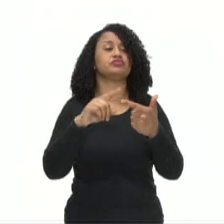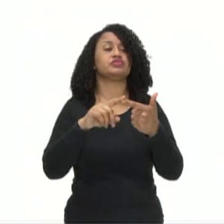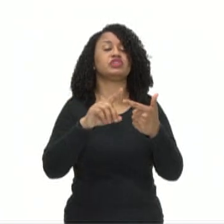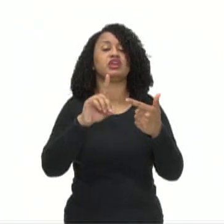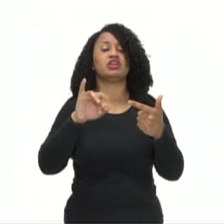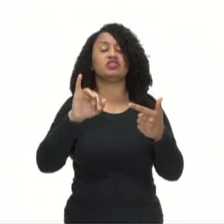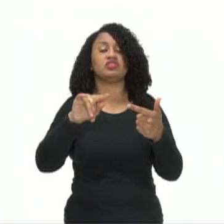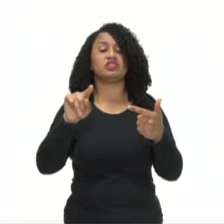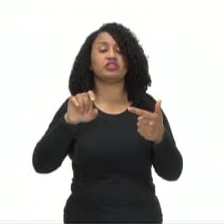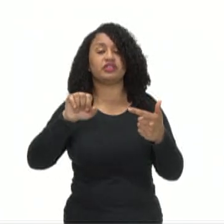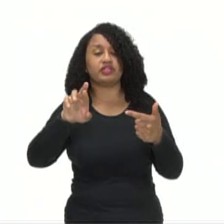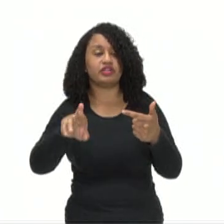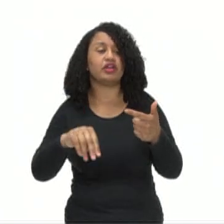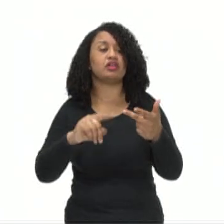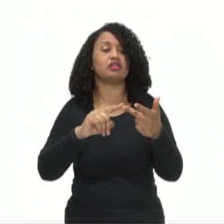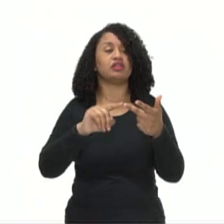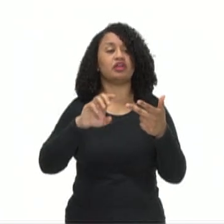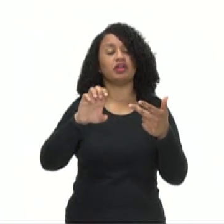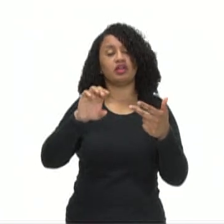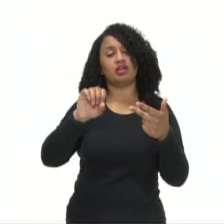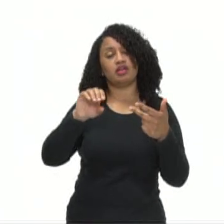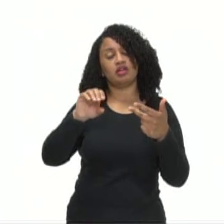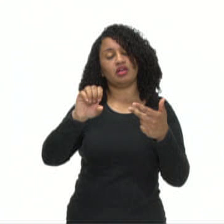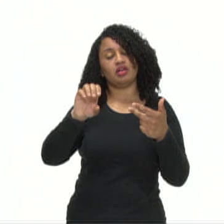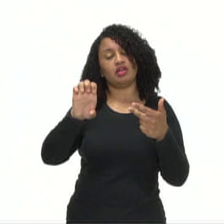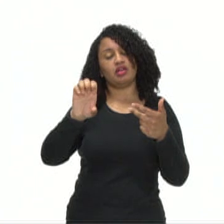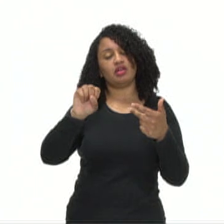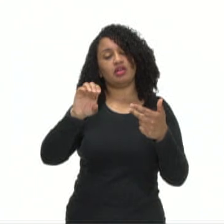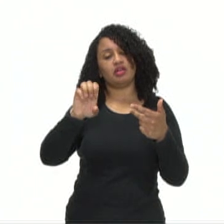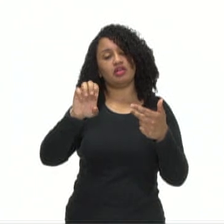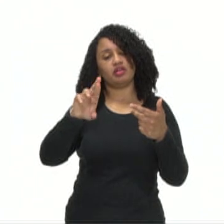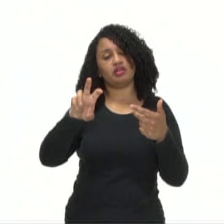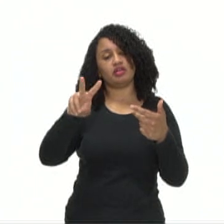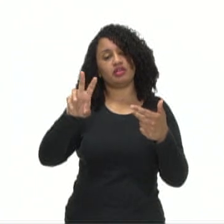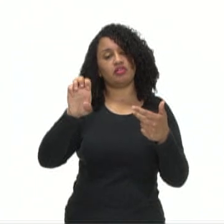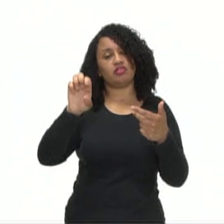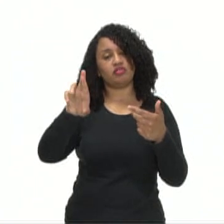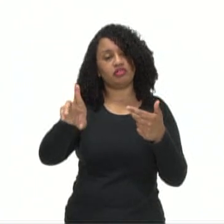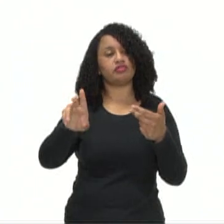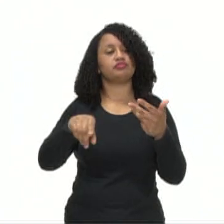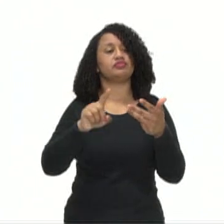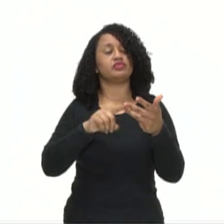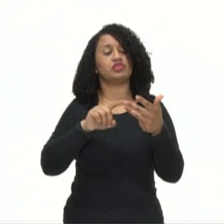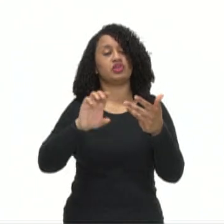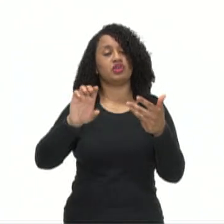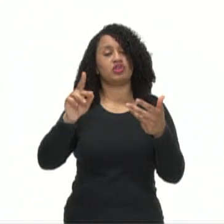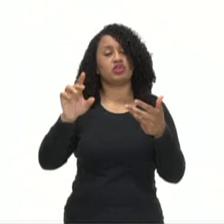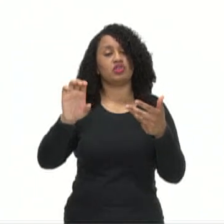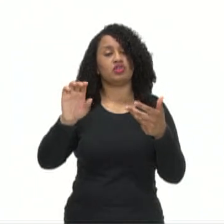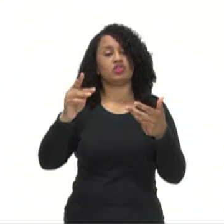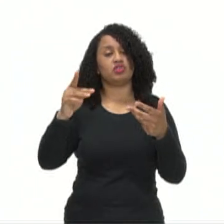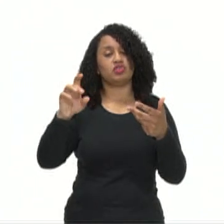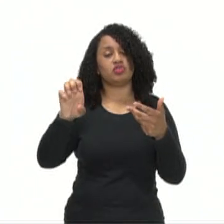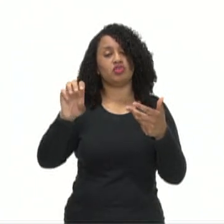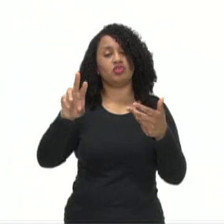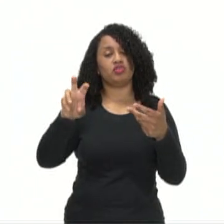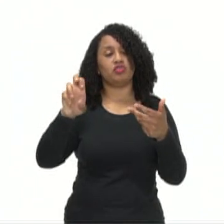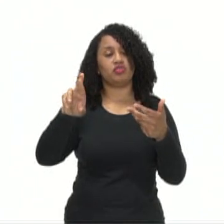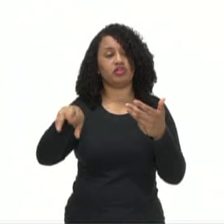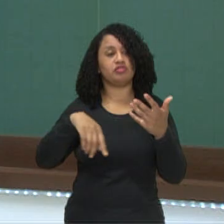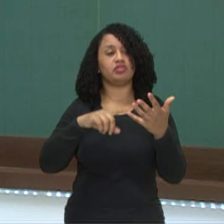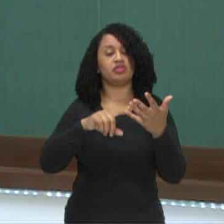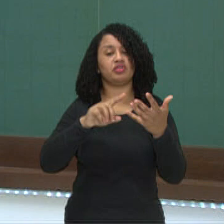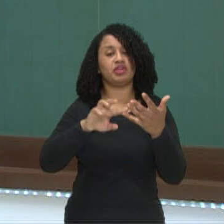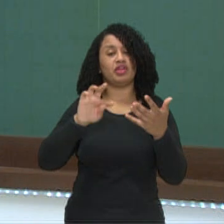dizer, temos o verbo escreve, de escrever, e temos o chove, de chover, e temos o tenha, de